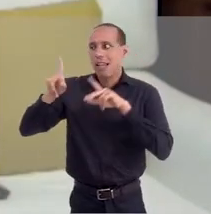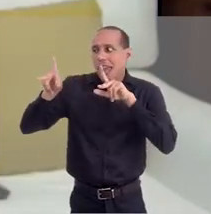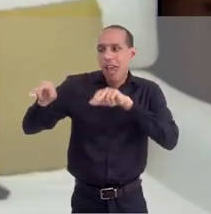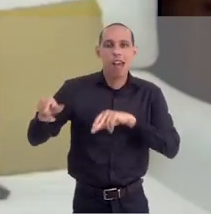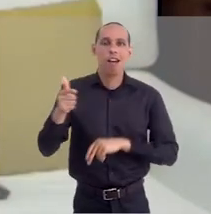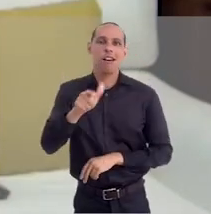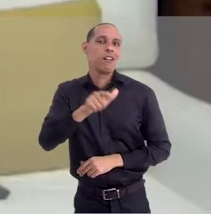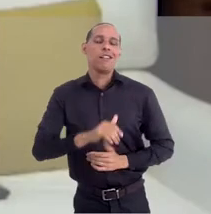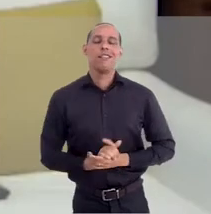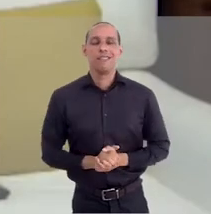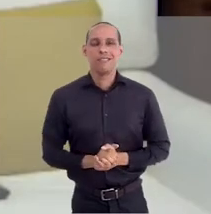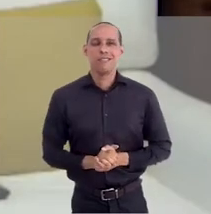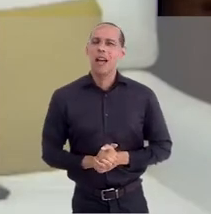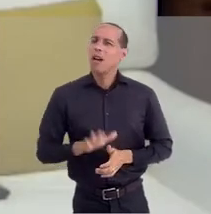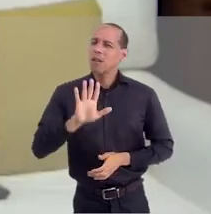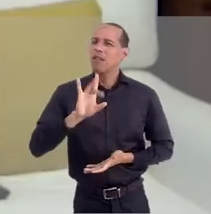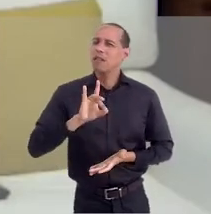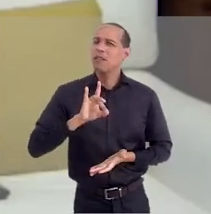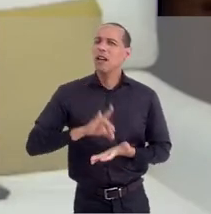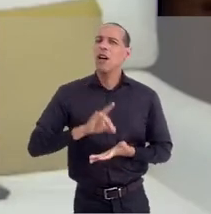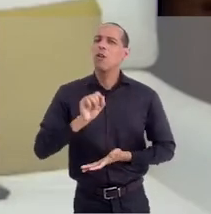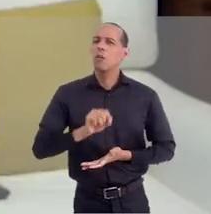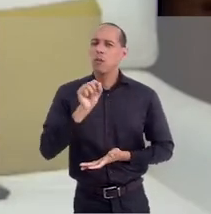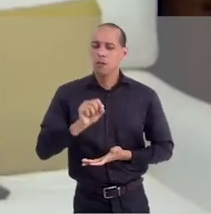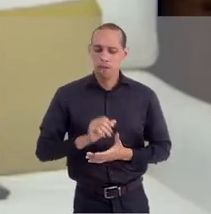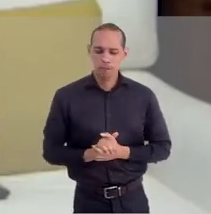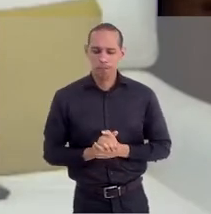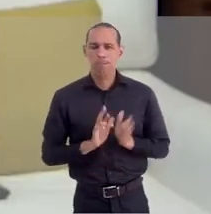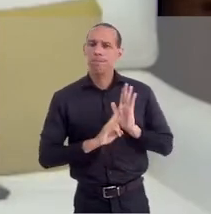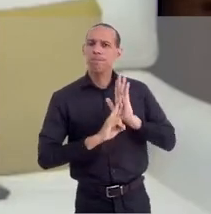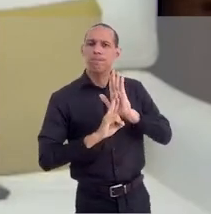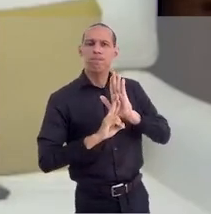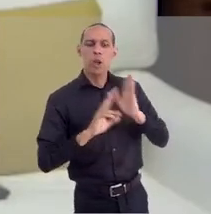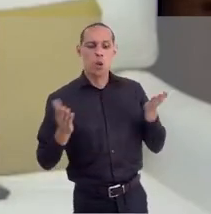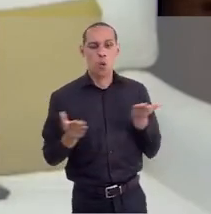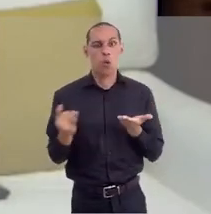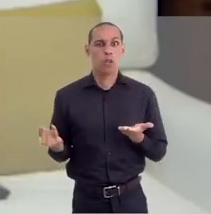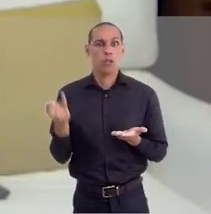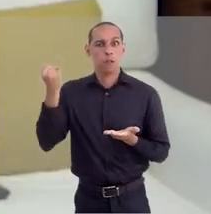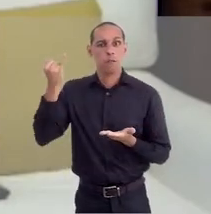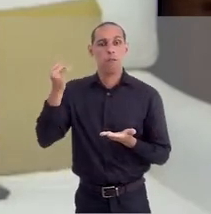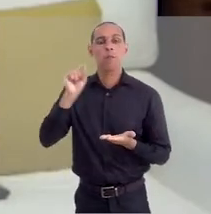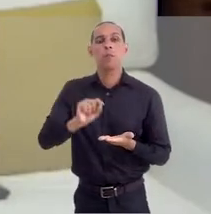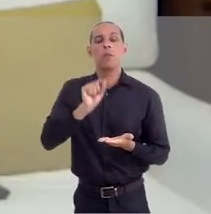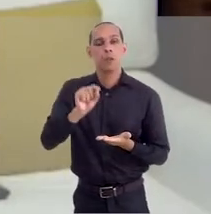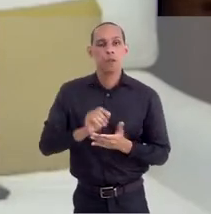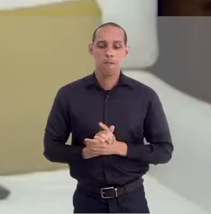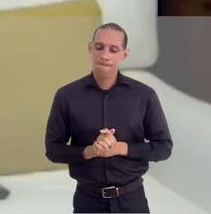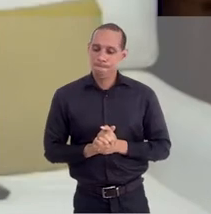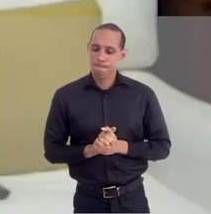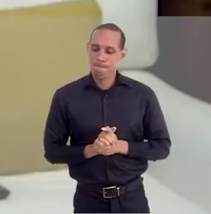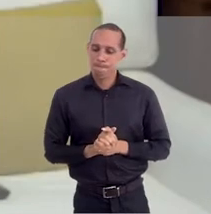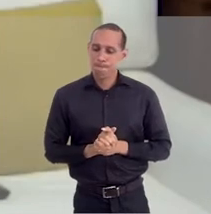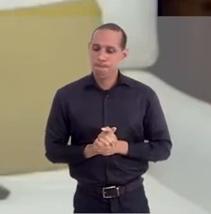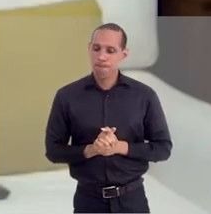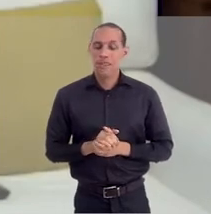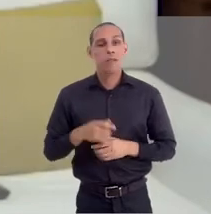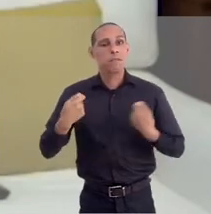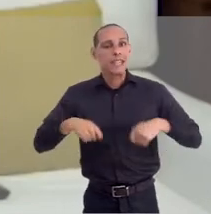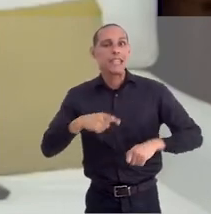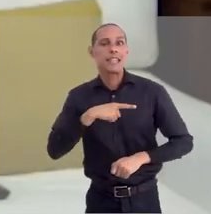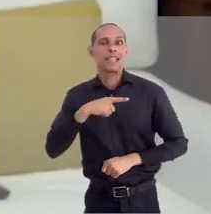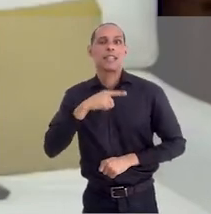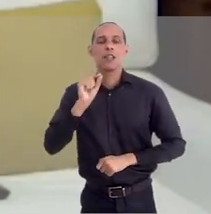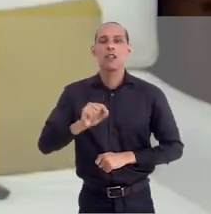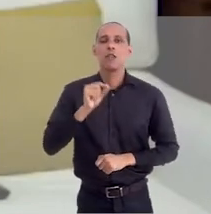outros países. Agora, realmente, o que representa, o que é importante no momento, eu acho, é fazer com que